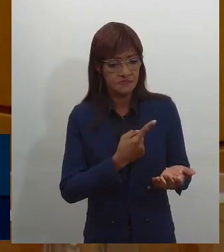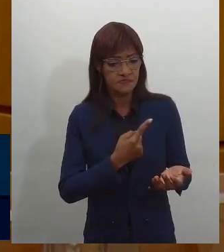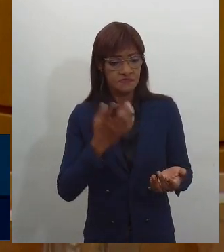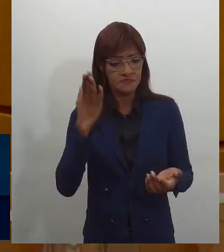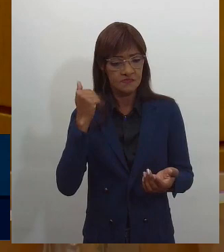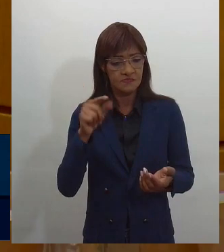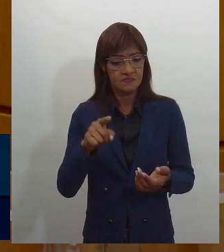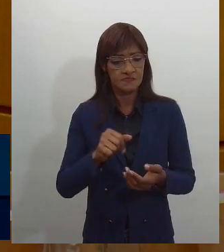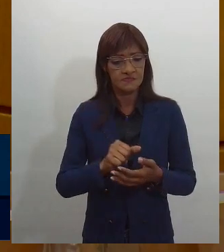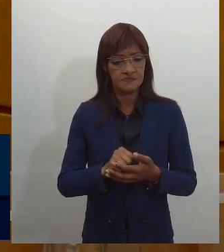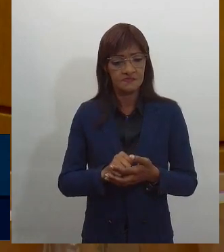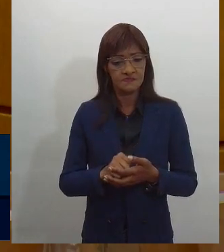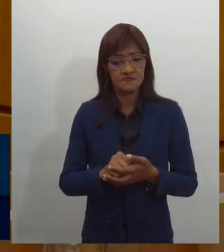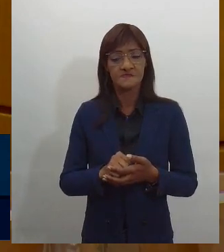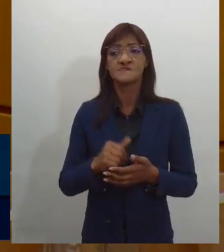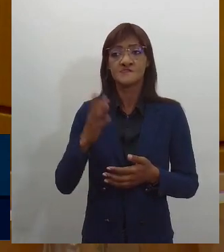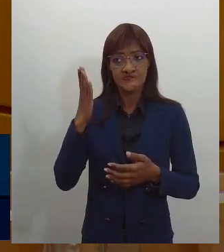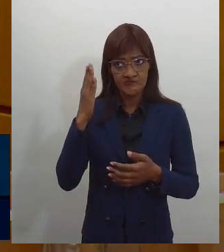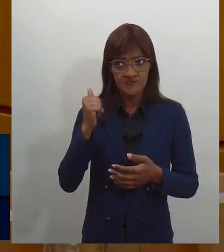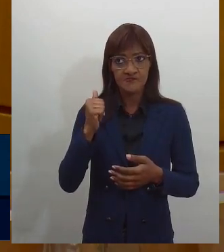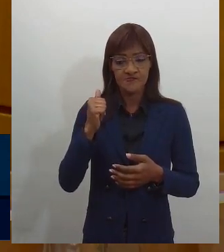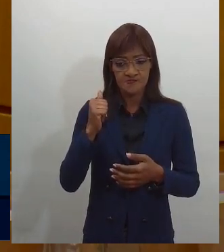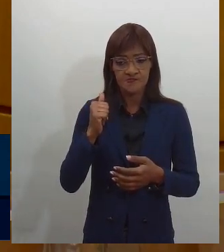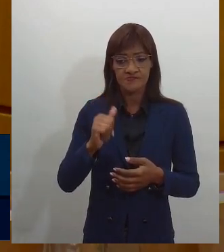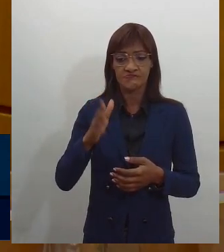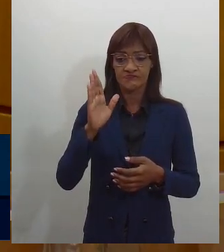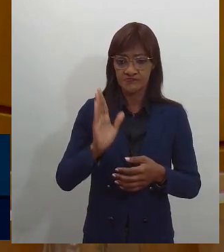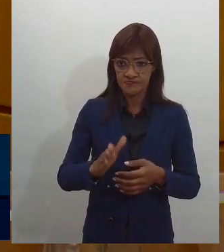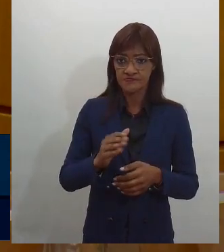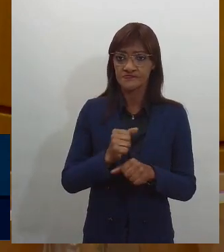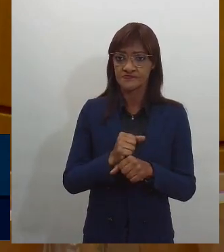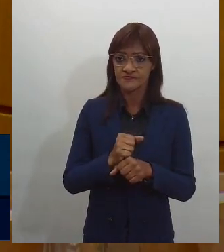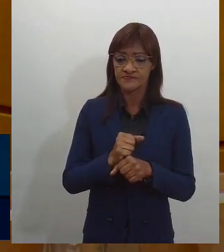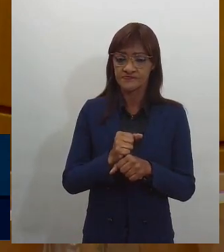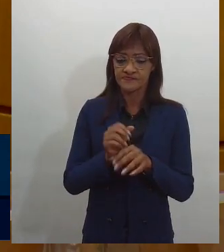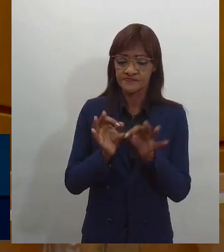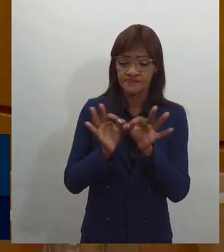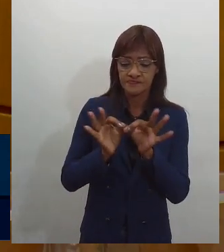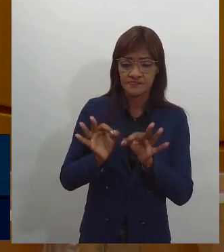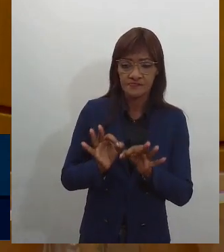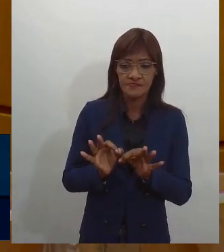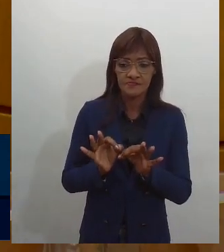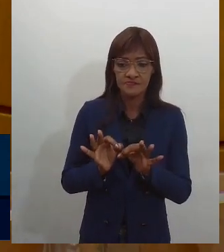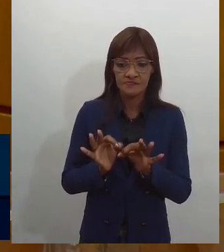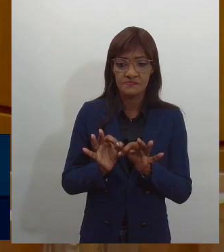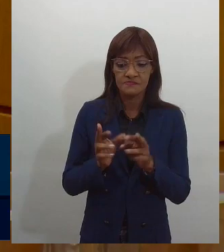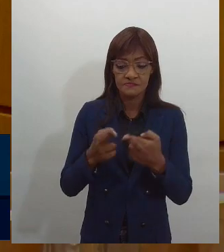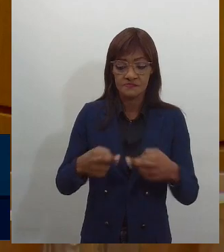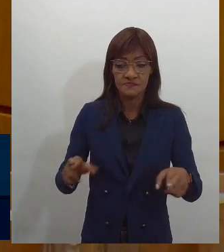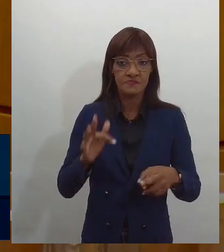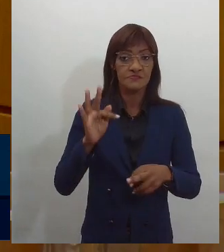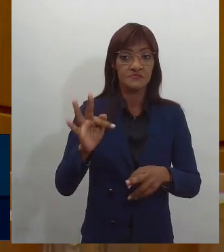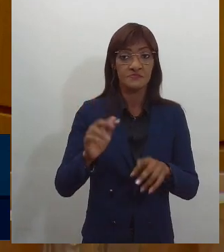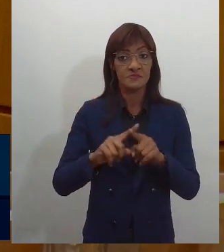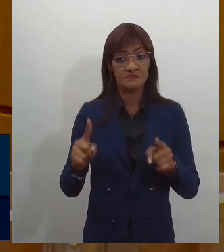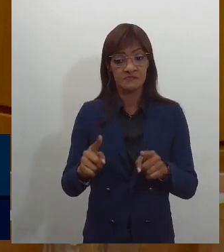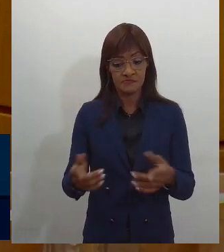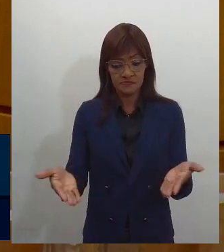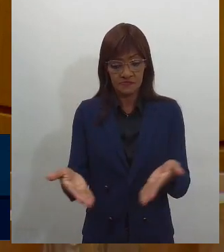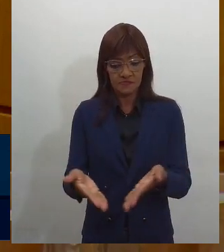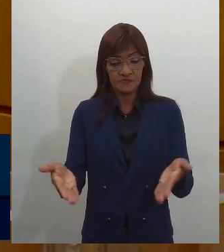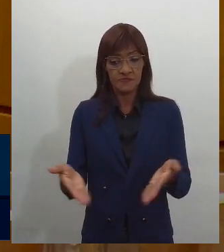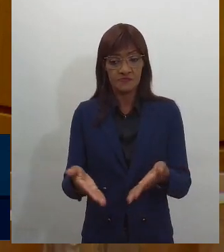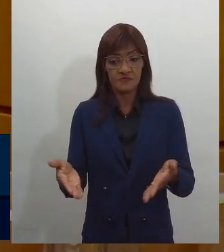eu sei que está sendo feito algo para que no futuro seja sanado o problema, mas nós precisamos de imediato